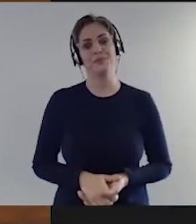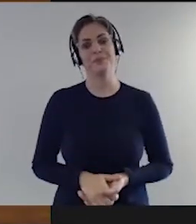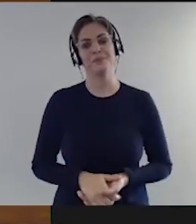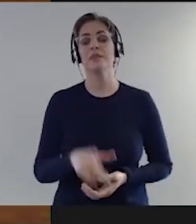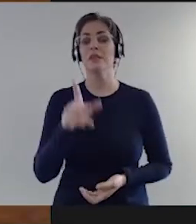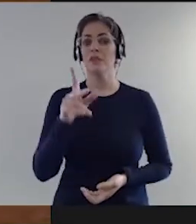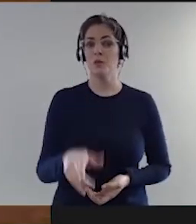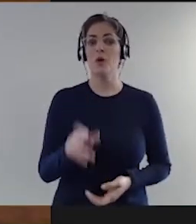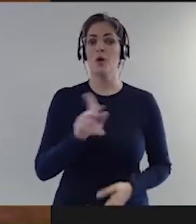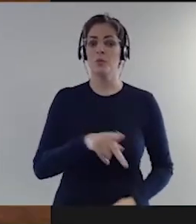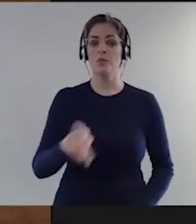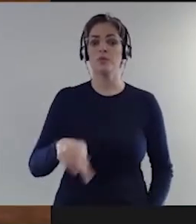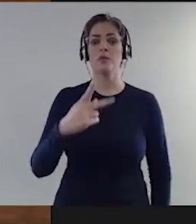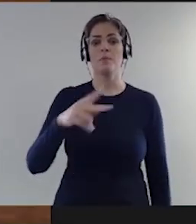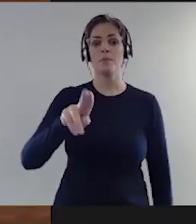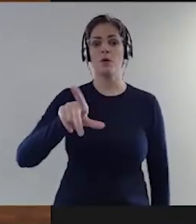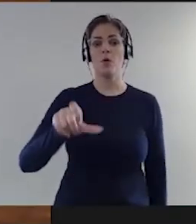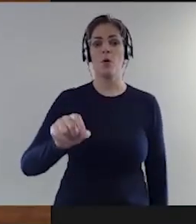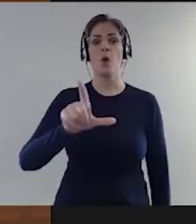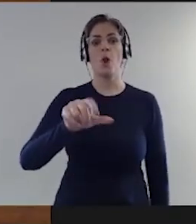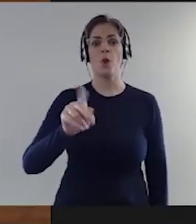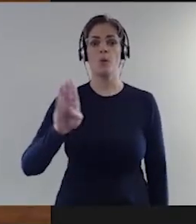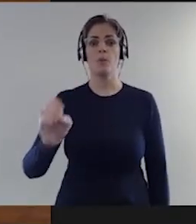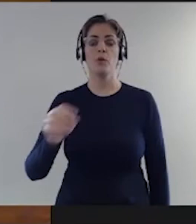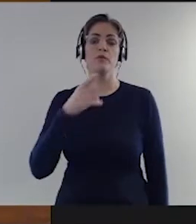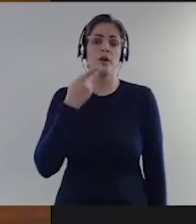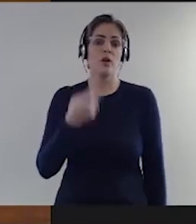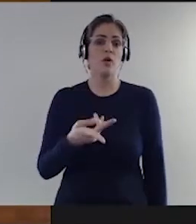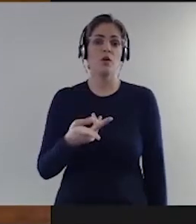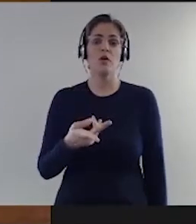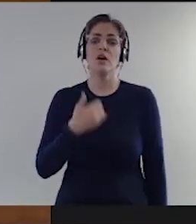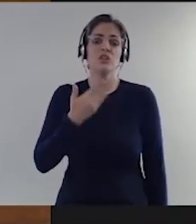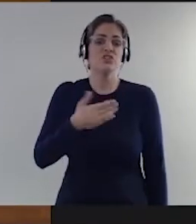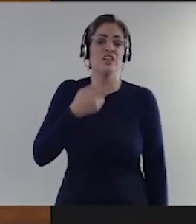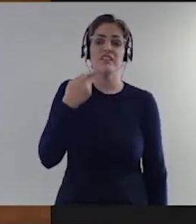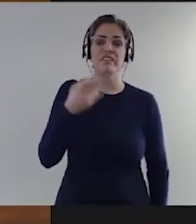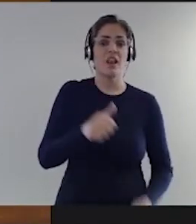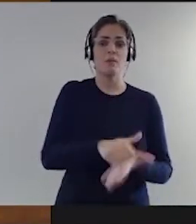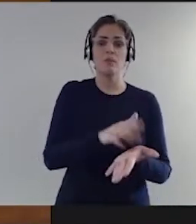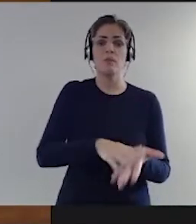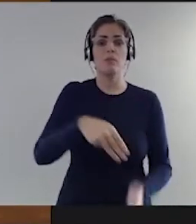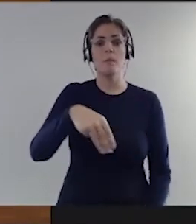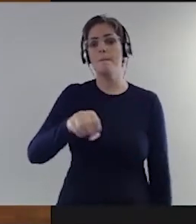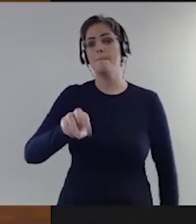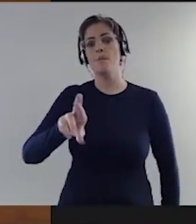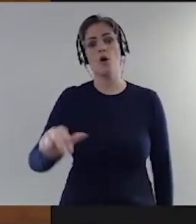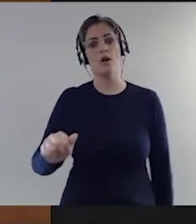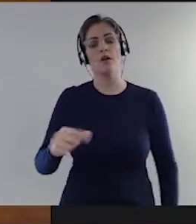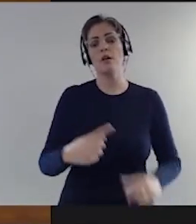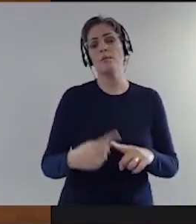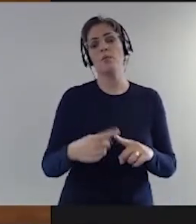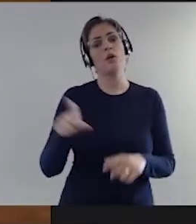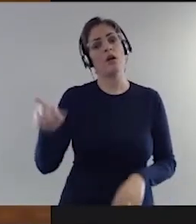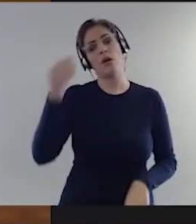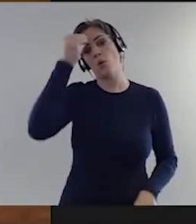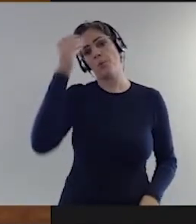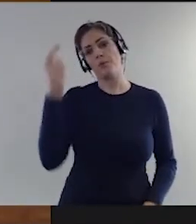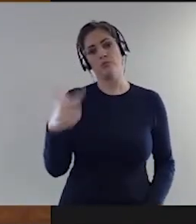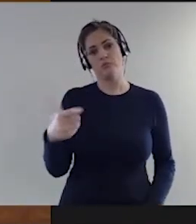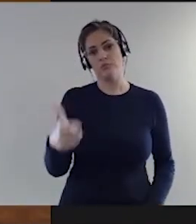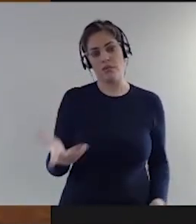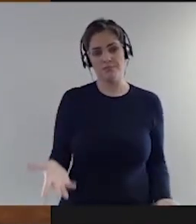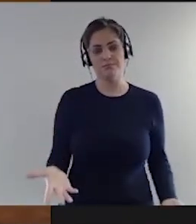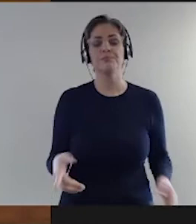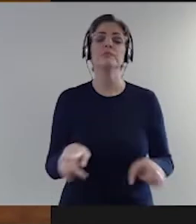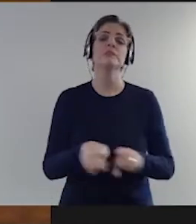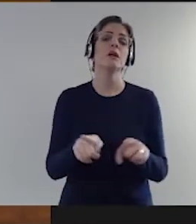sublinhado pelo professor Paulo Lobo, não se pode falar em mora, tendo em vista a ausência da imputação subjetiva, como também